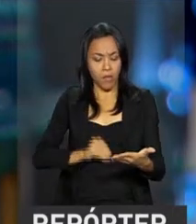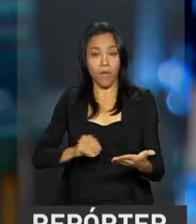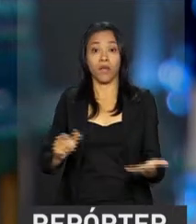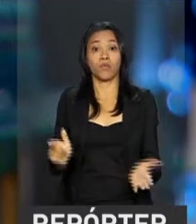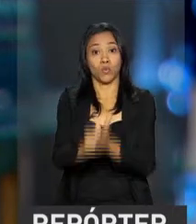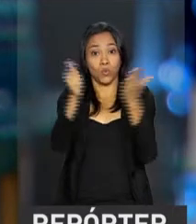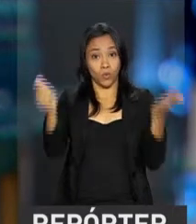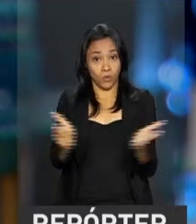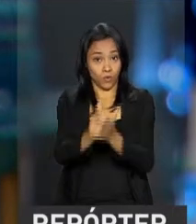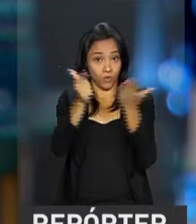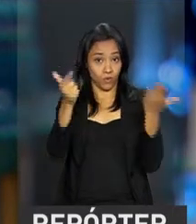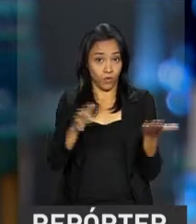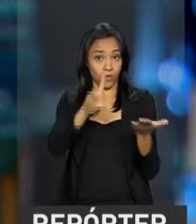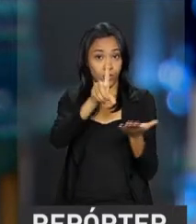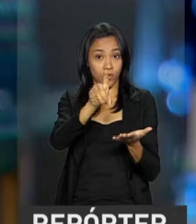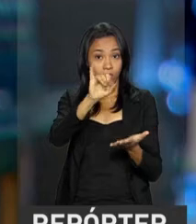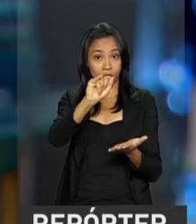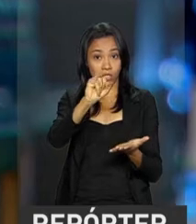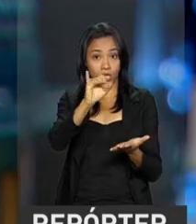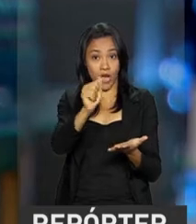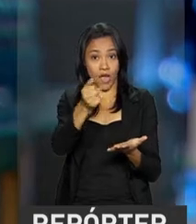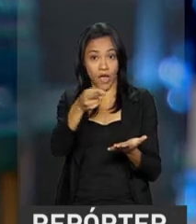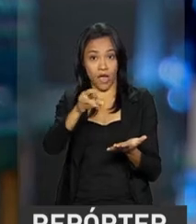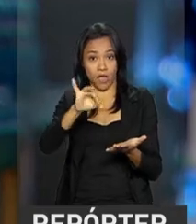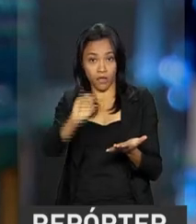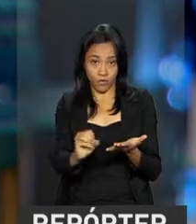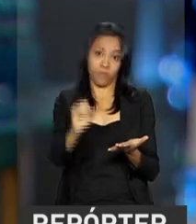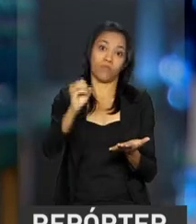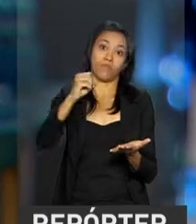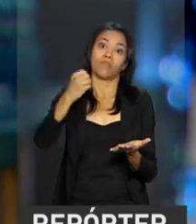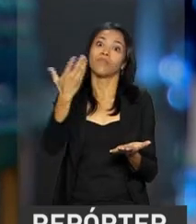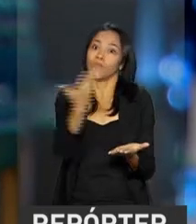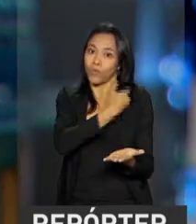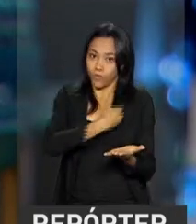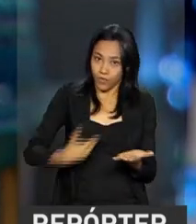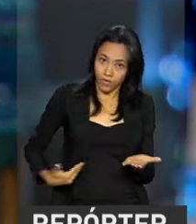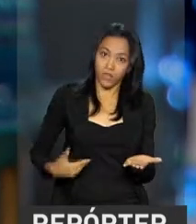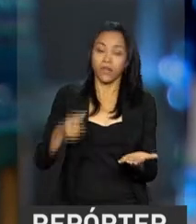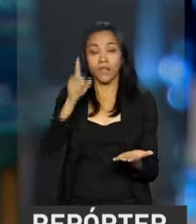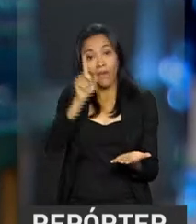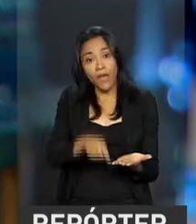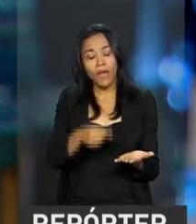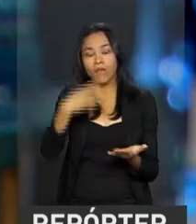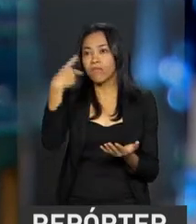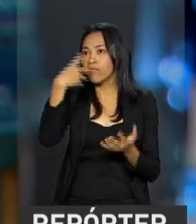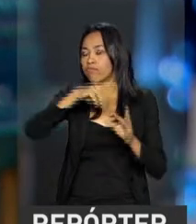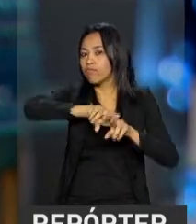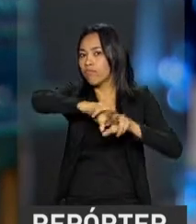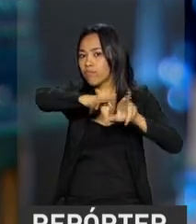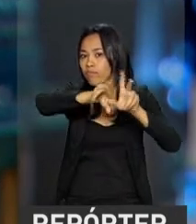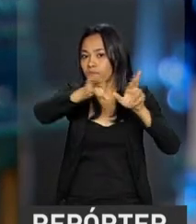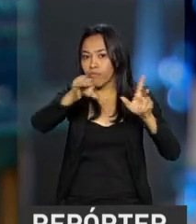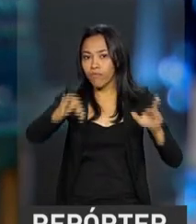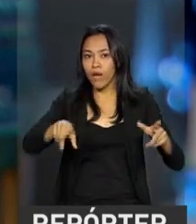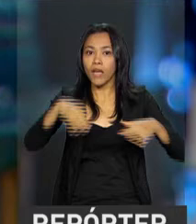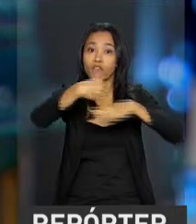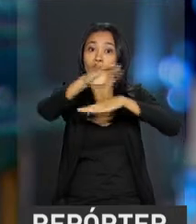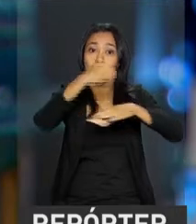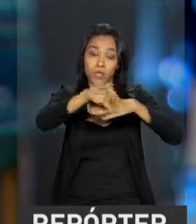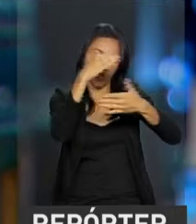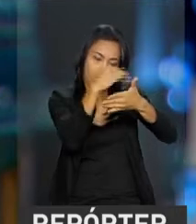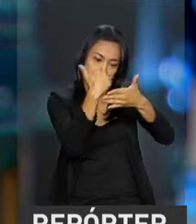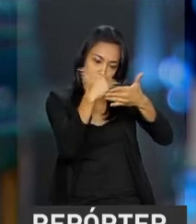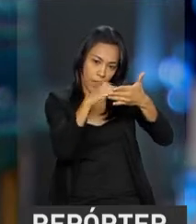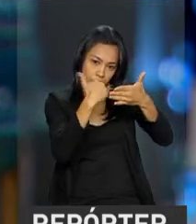oficial da união é e pela imprensa nacional então é um repositório de informações acerca de políticas públicas